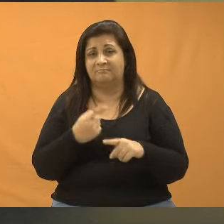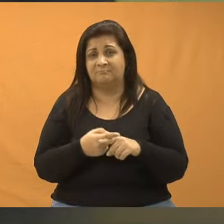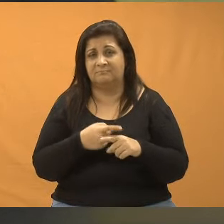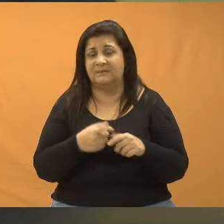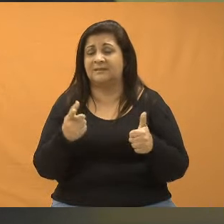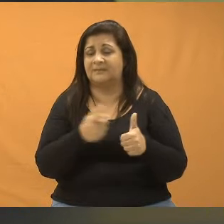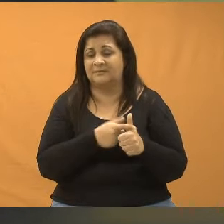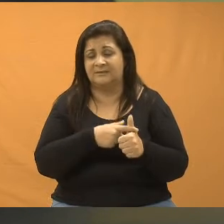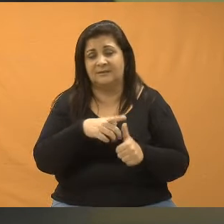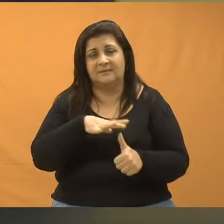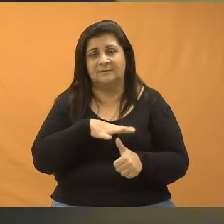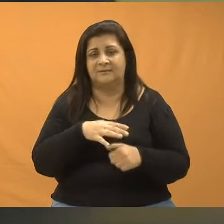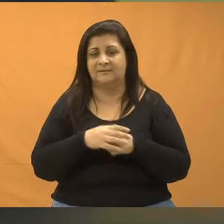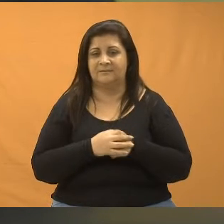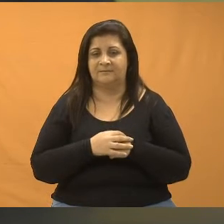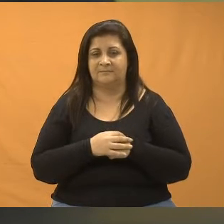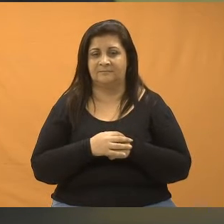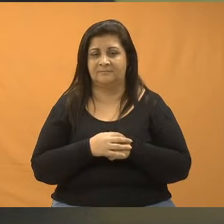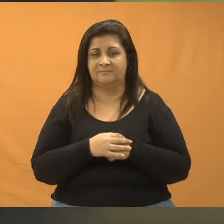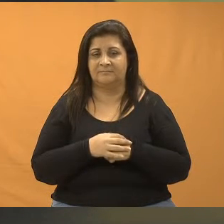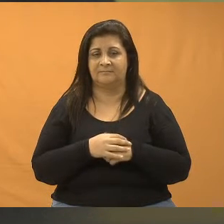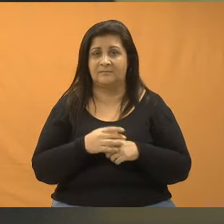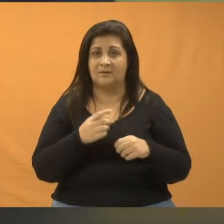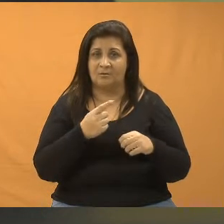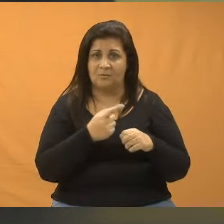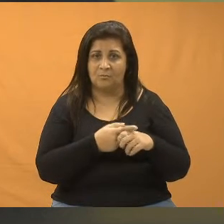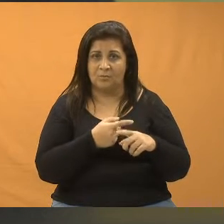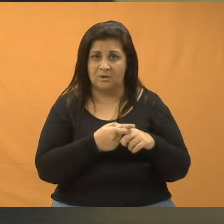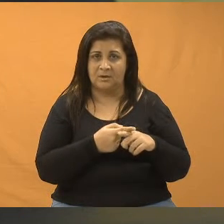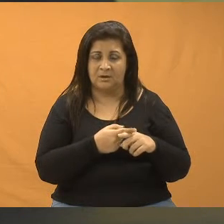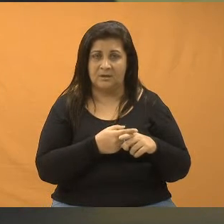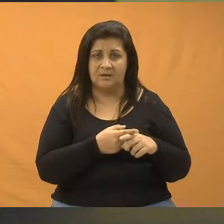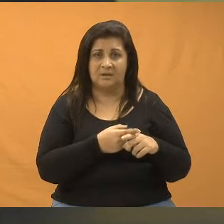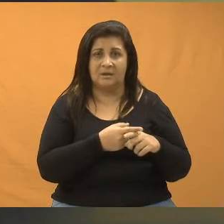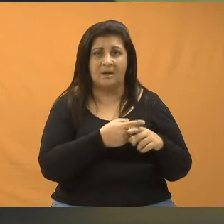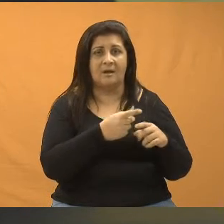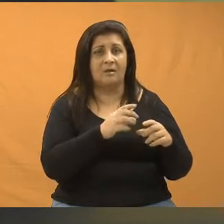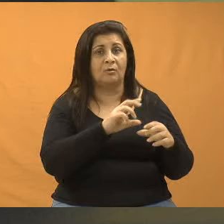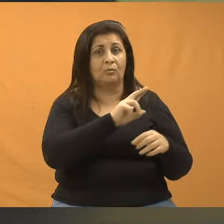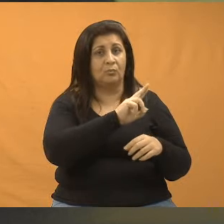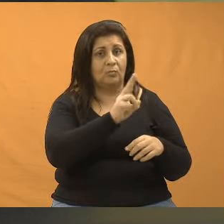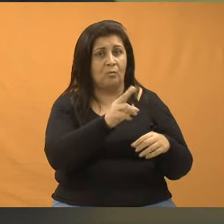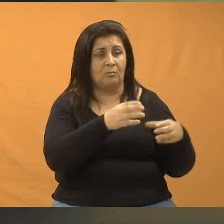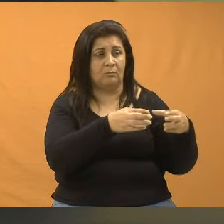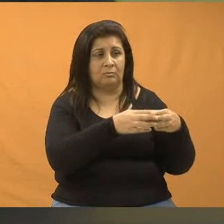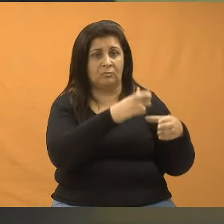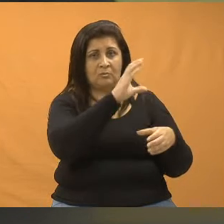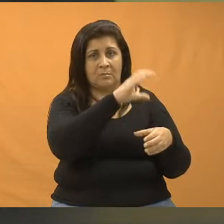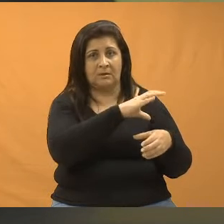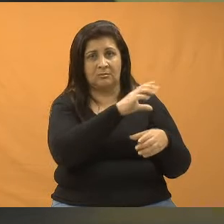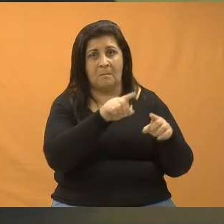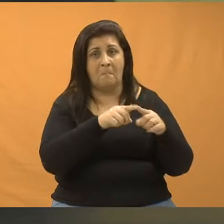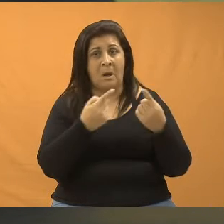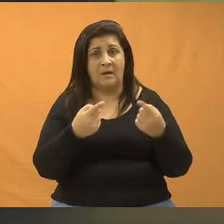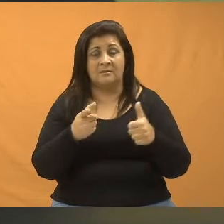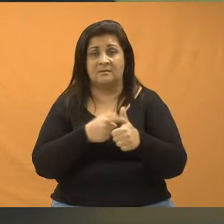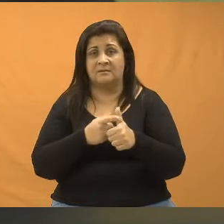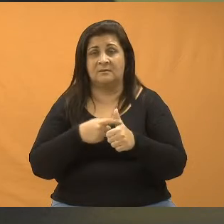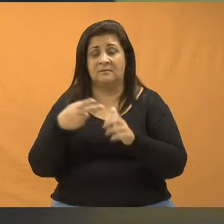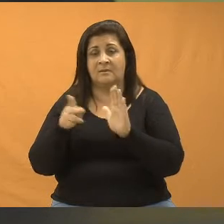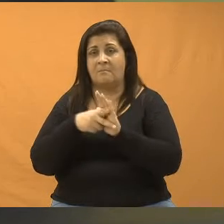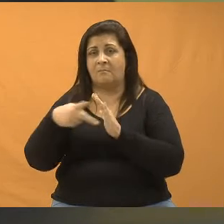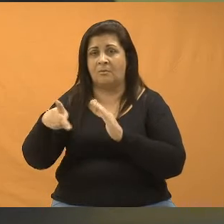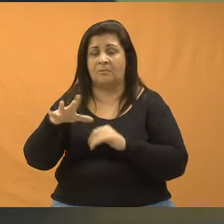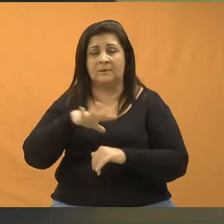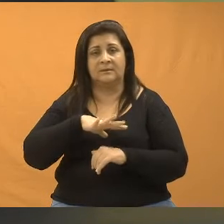município. Ela foi contraída no CNPJ da Santa Casa, mas a dívida é do município. Então,